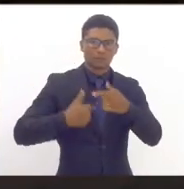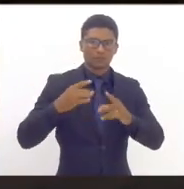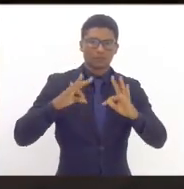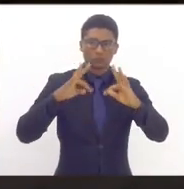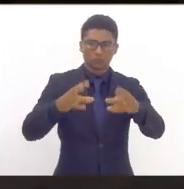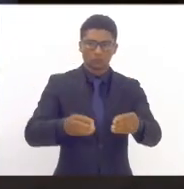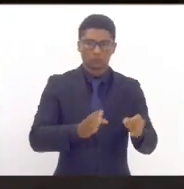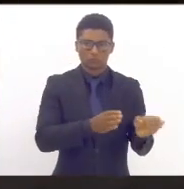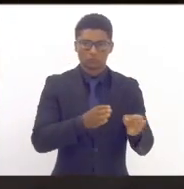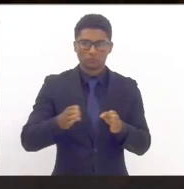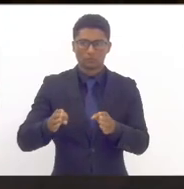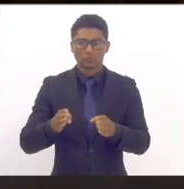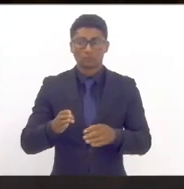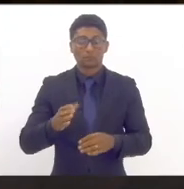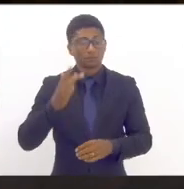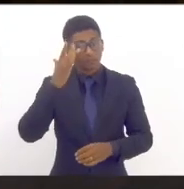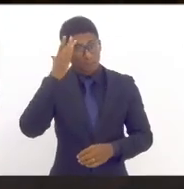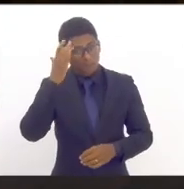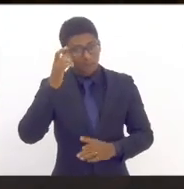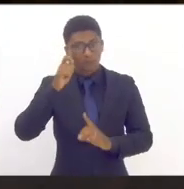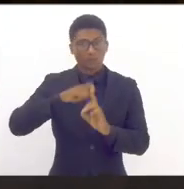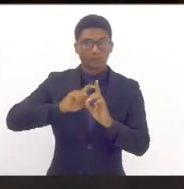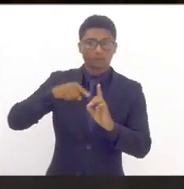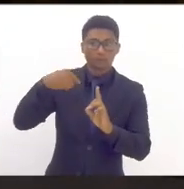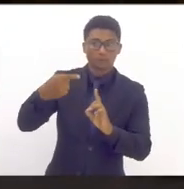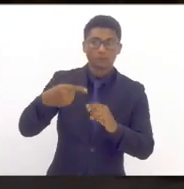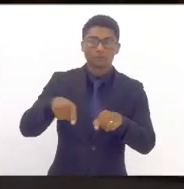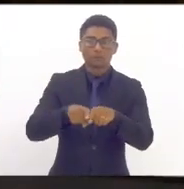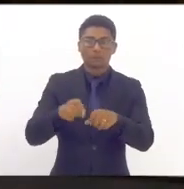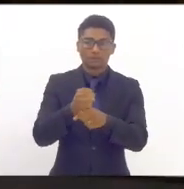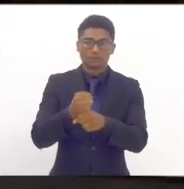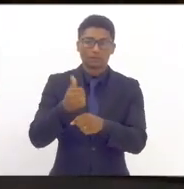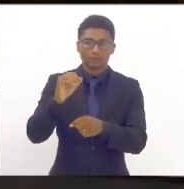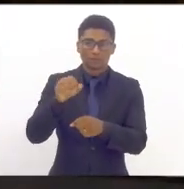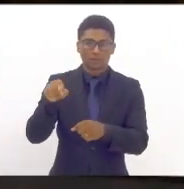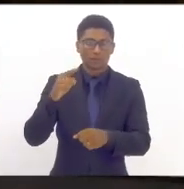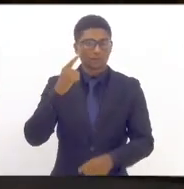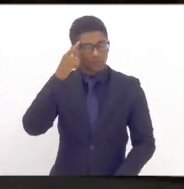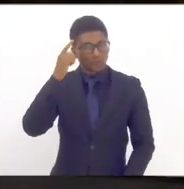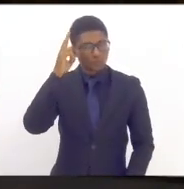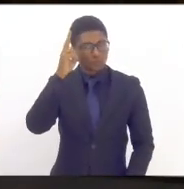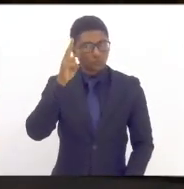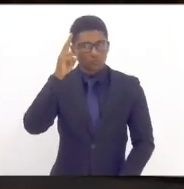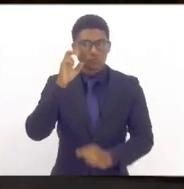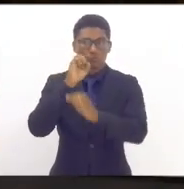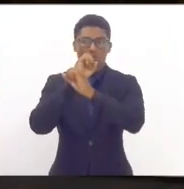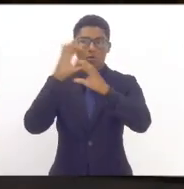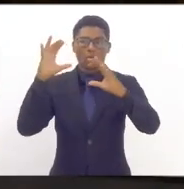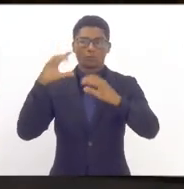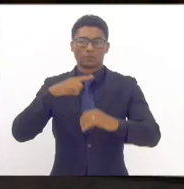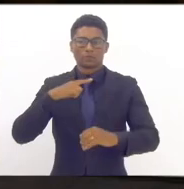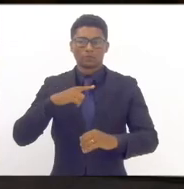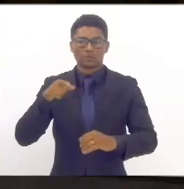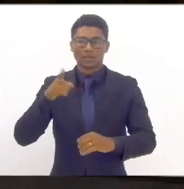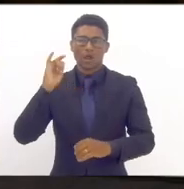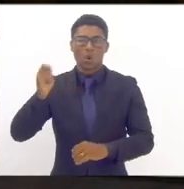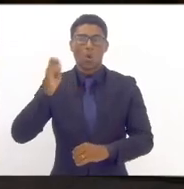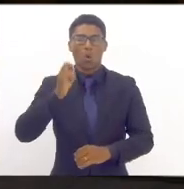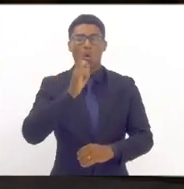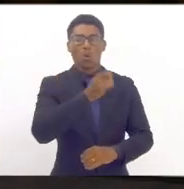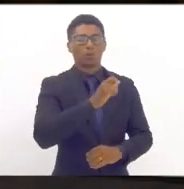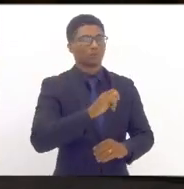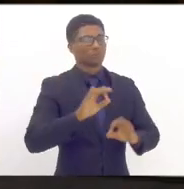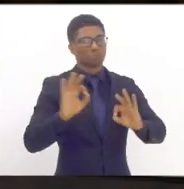amanhã, os do mês que vem e os da próxima década. Tem os sonhos na cabeça também, mas esses ele não conta para ninguém,